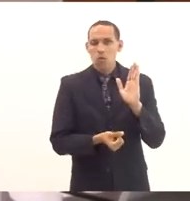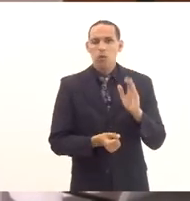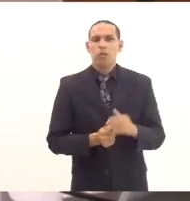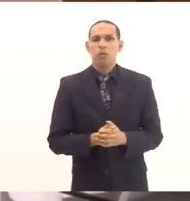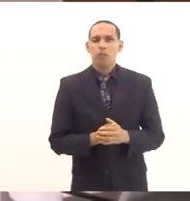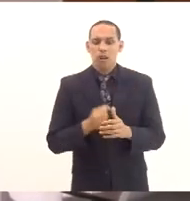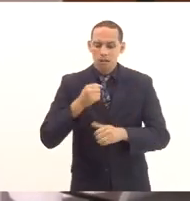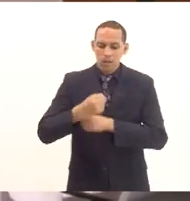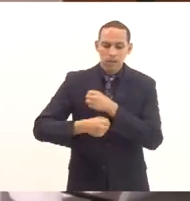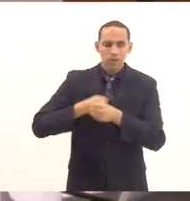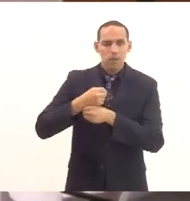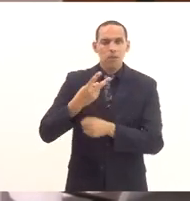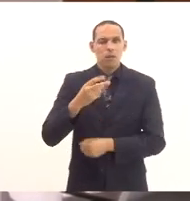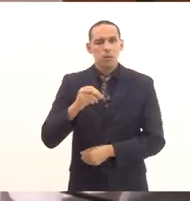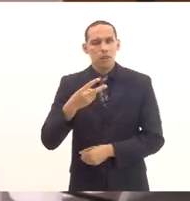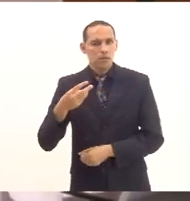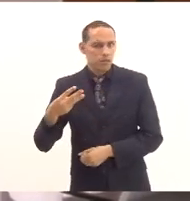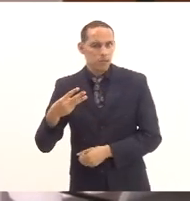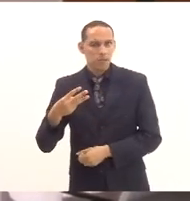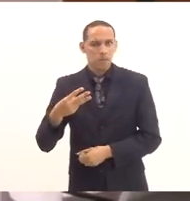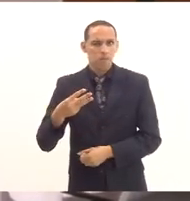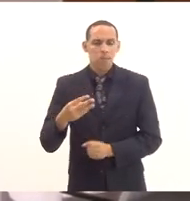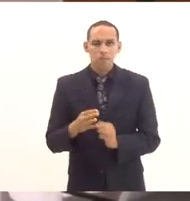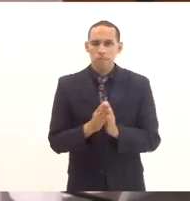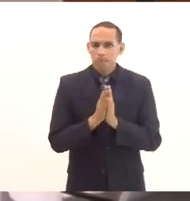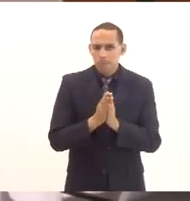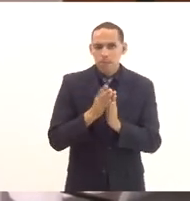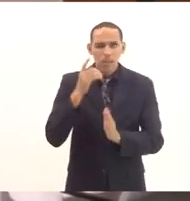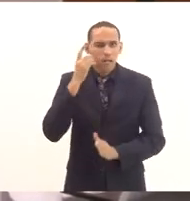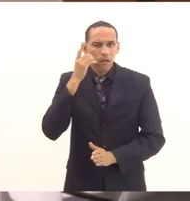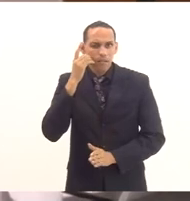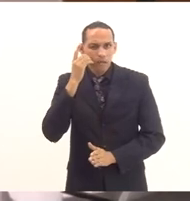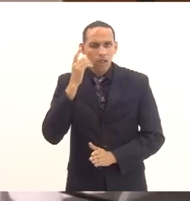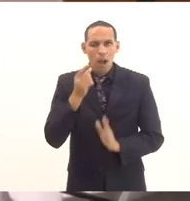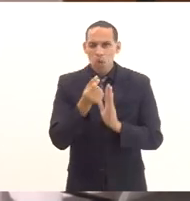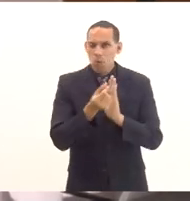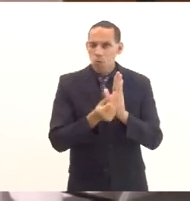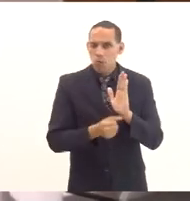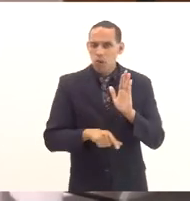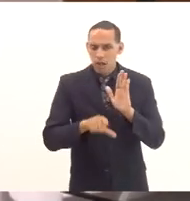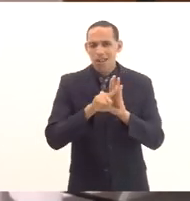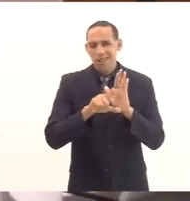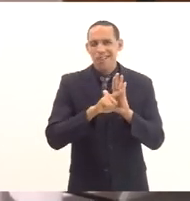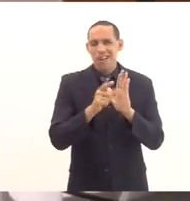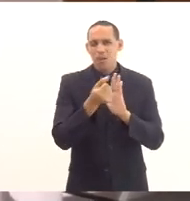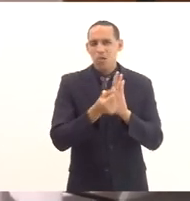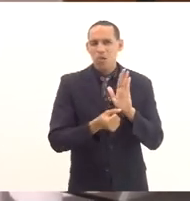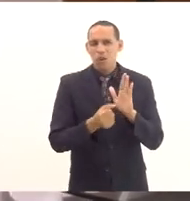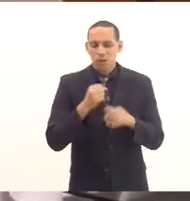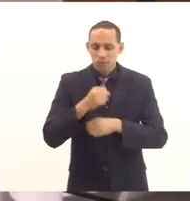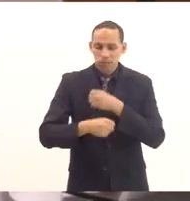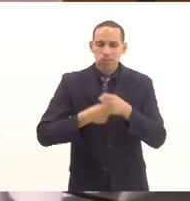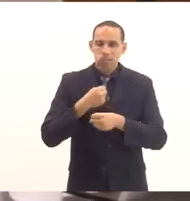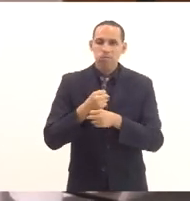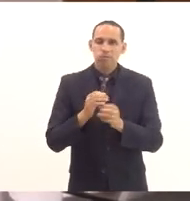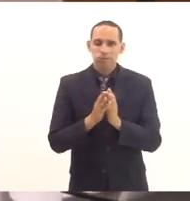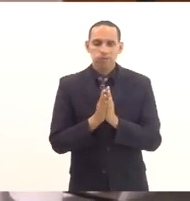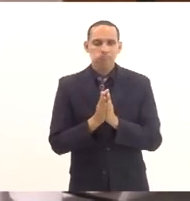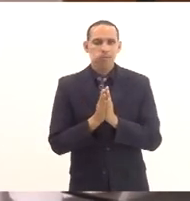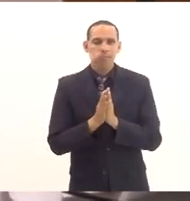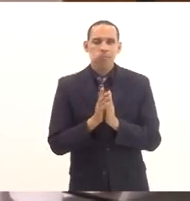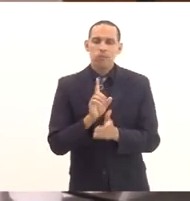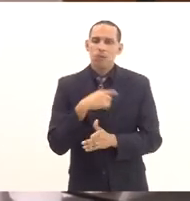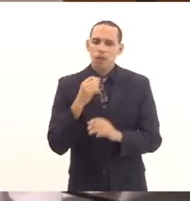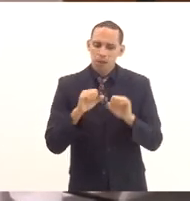ao próximo ano a 23 são os deputados possam Vamos colocar isso aí é o orçamento da área no próximo ano então a gente